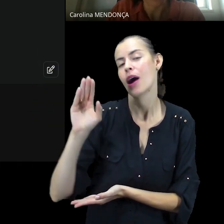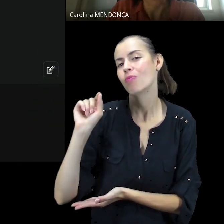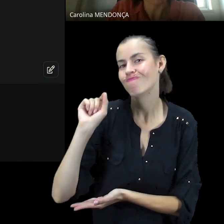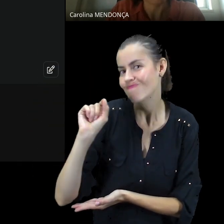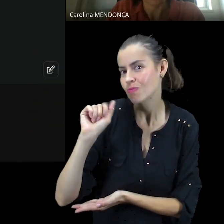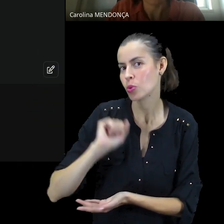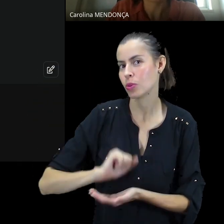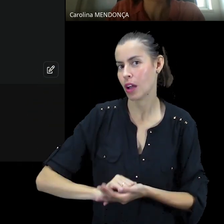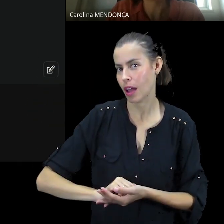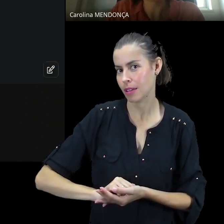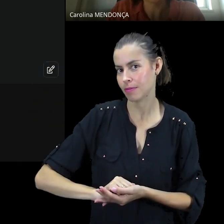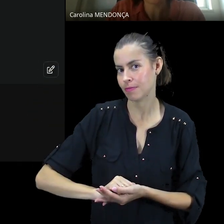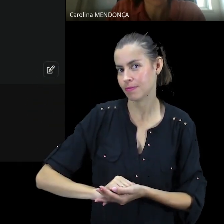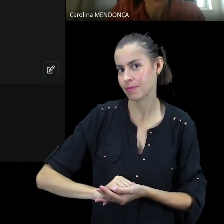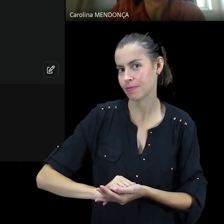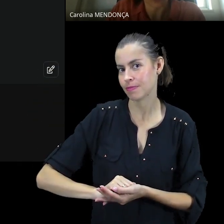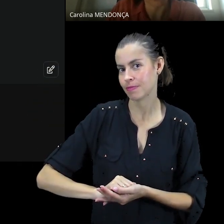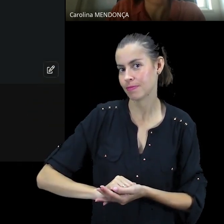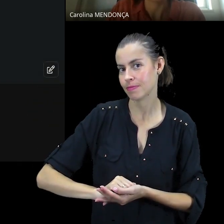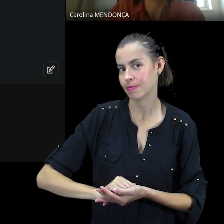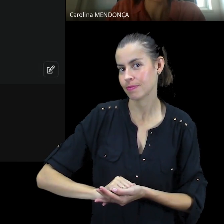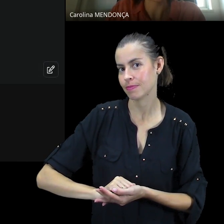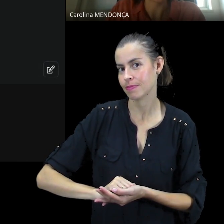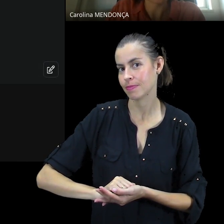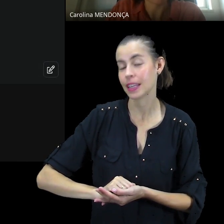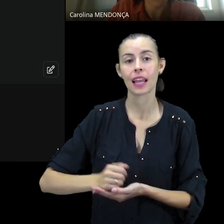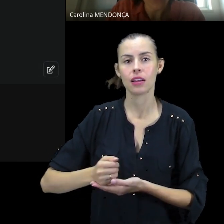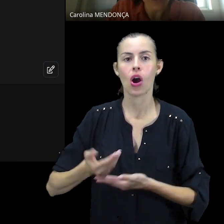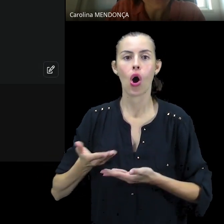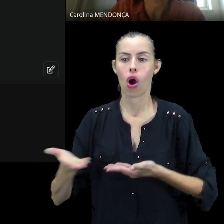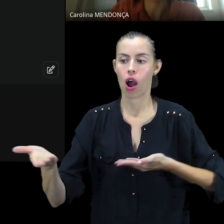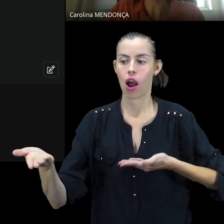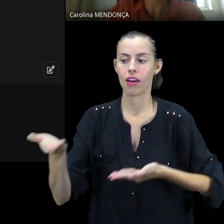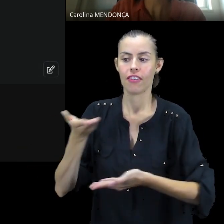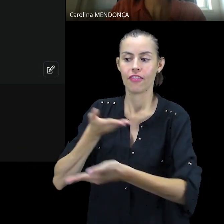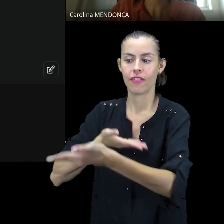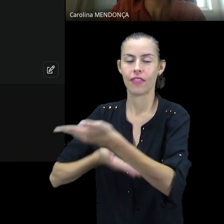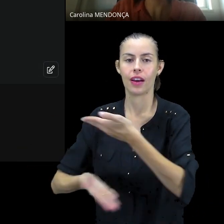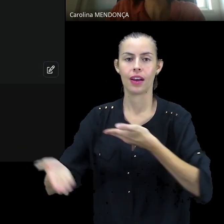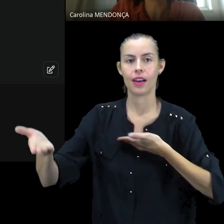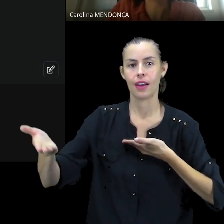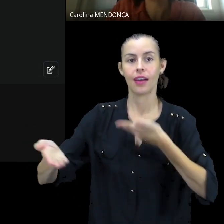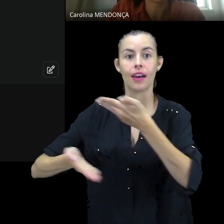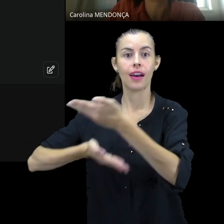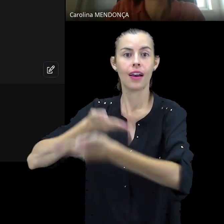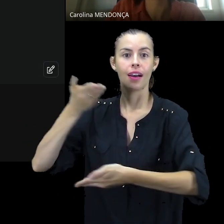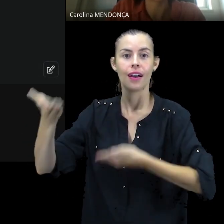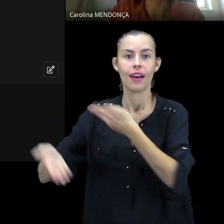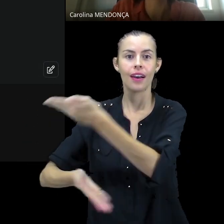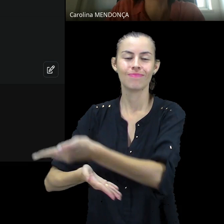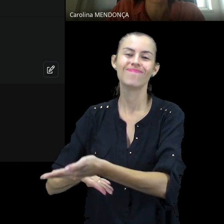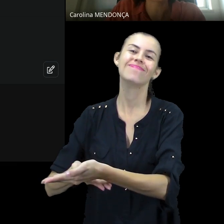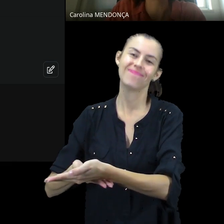principal elemento, nosso princípio norteador dessa extensão curricularizada é a interação dialógica, ou